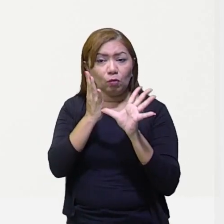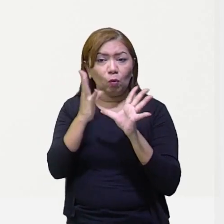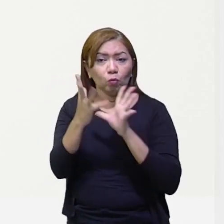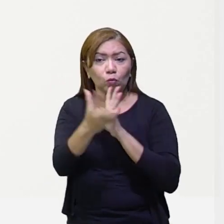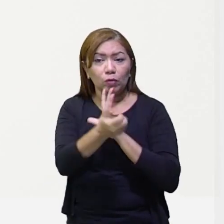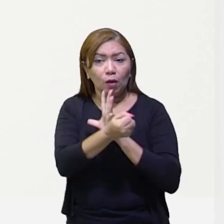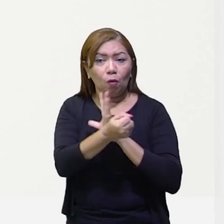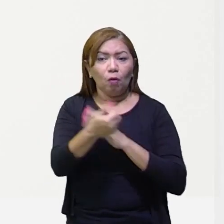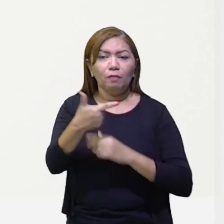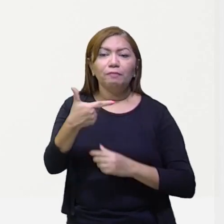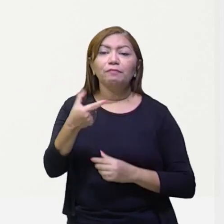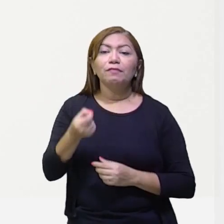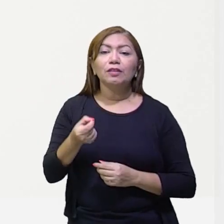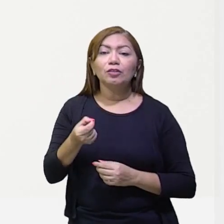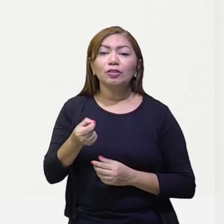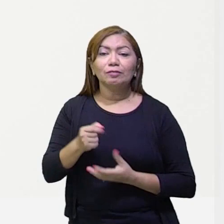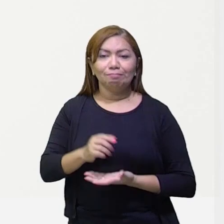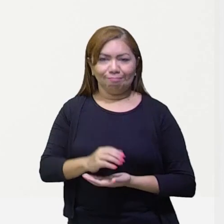20, ok?